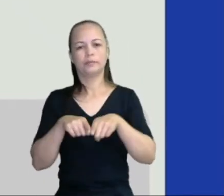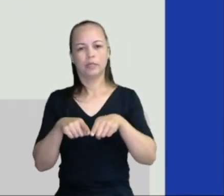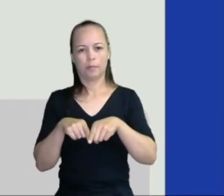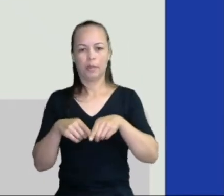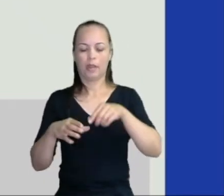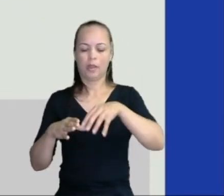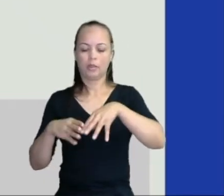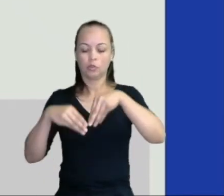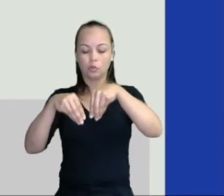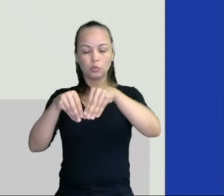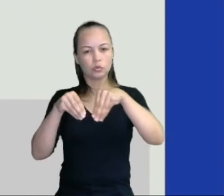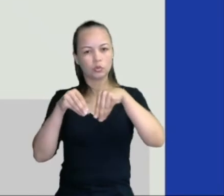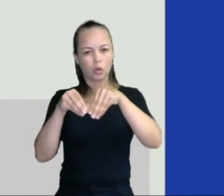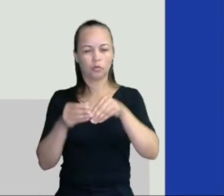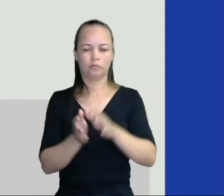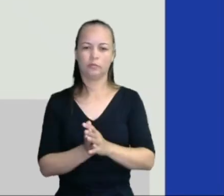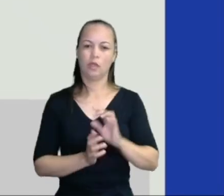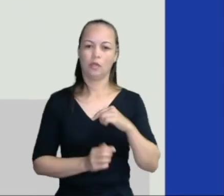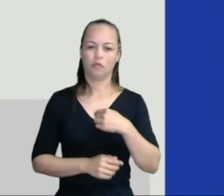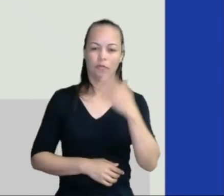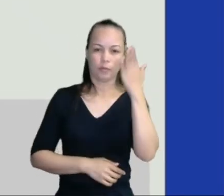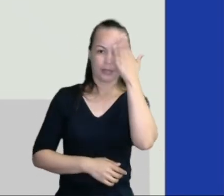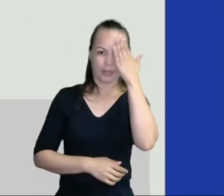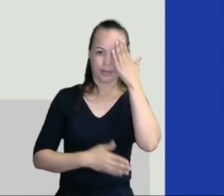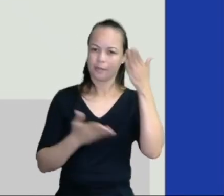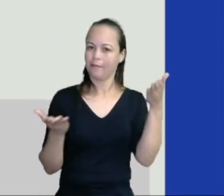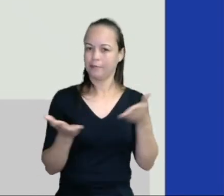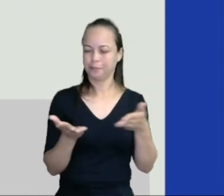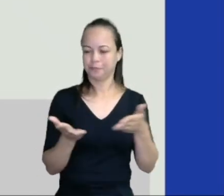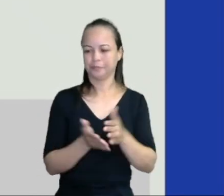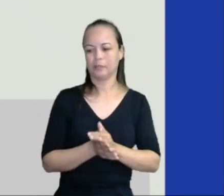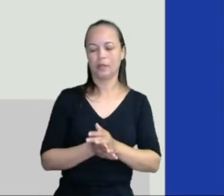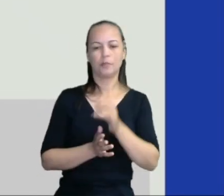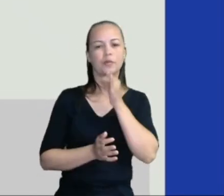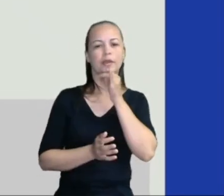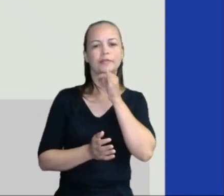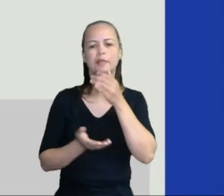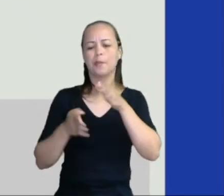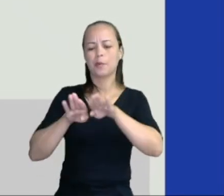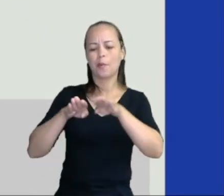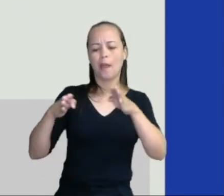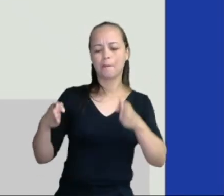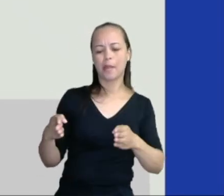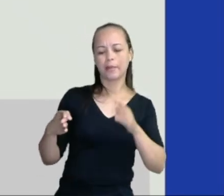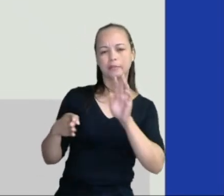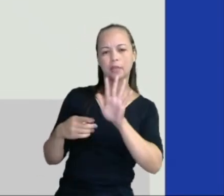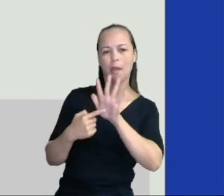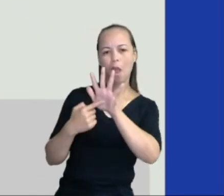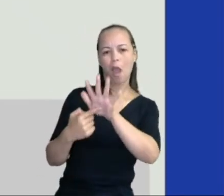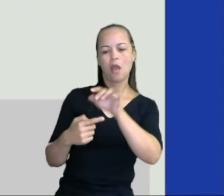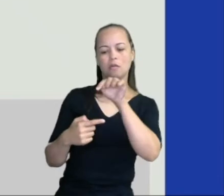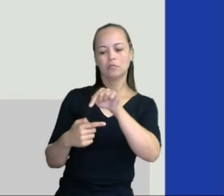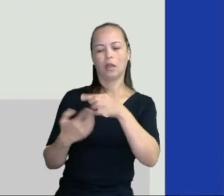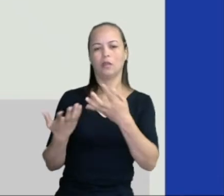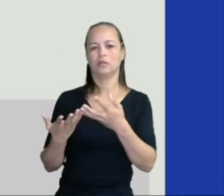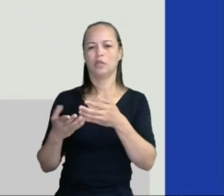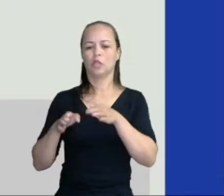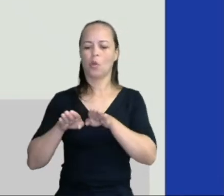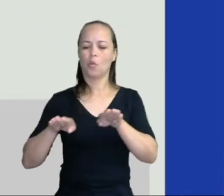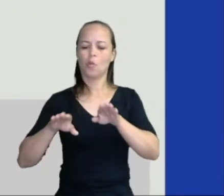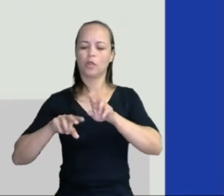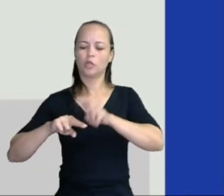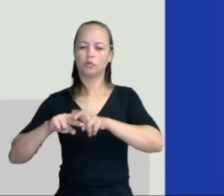nós vamos entender isso agora. Olha essa mesa, por exemplo, aí com esses bancos. Eles são feitos de quê, minha